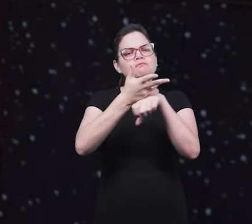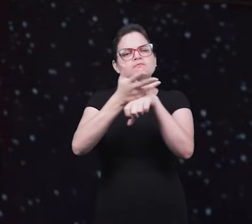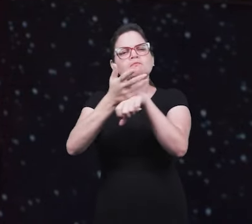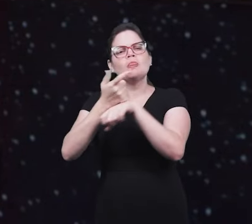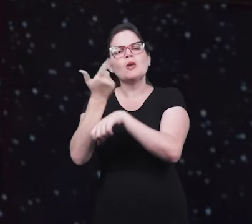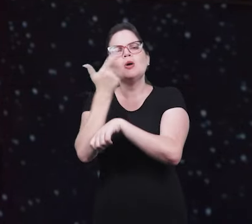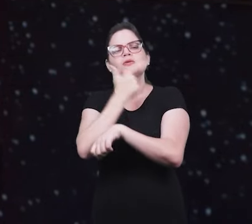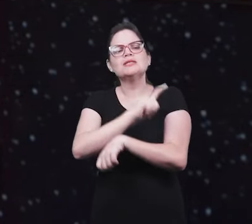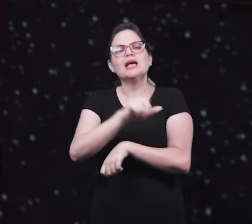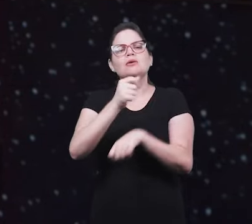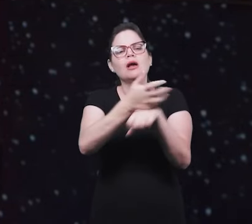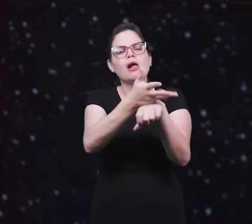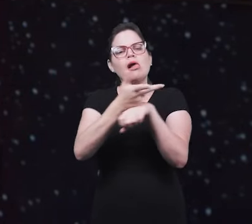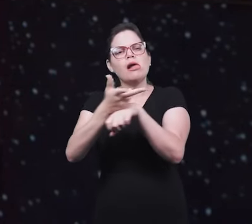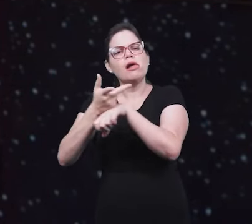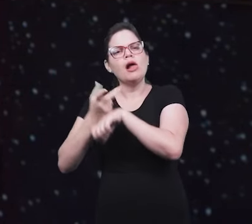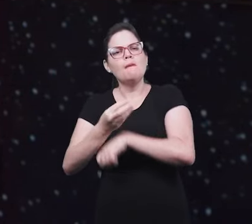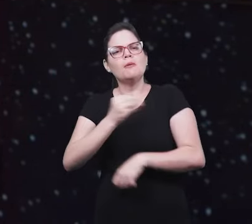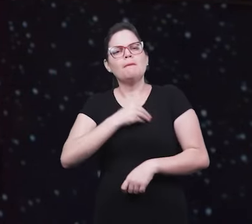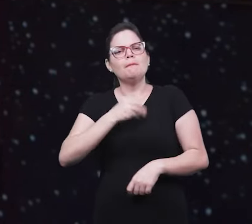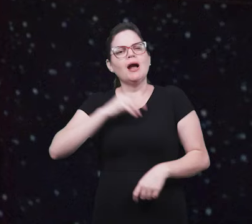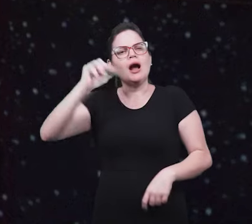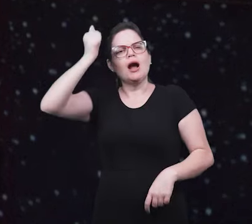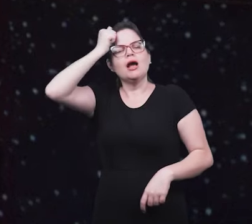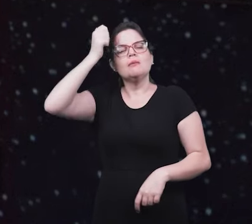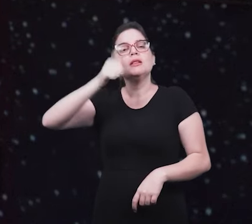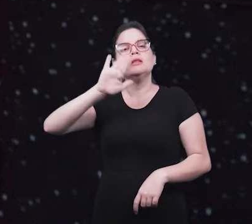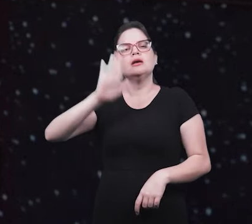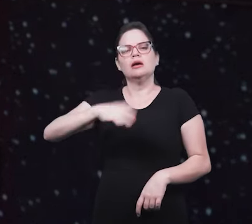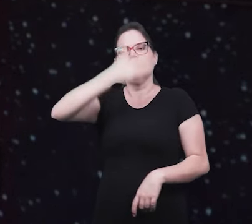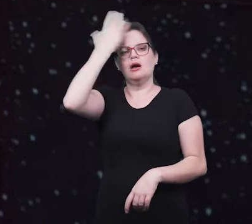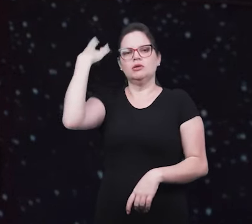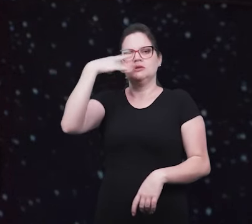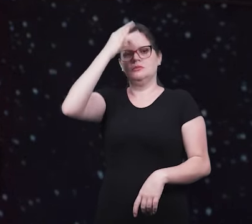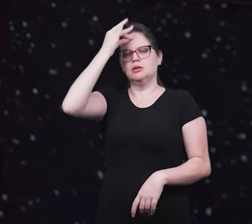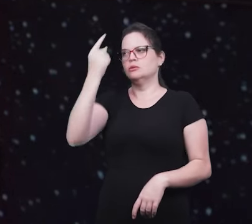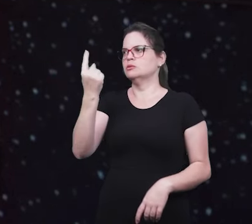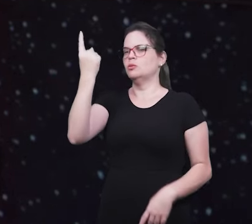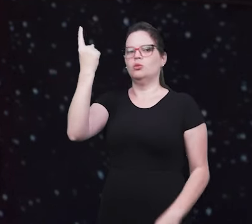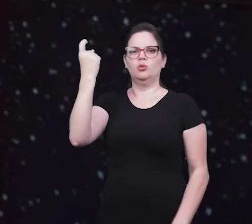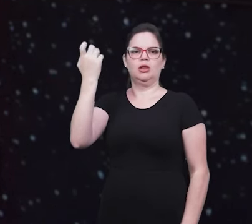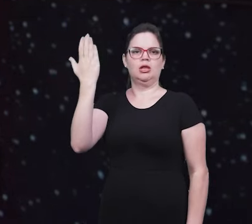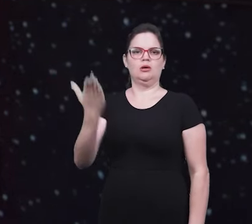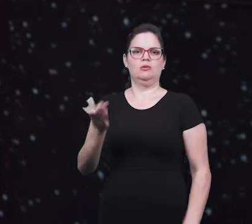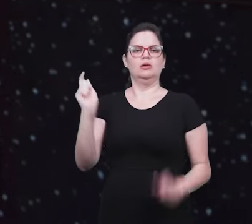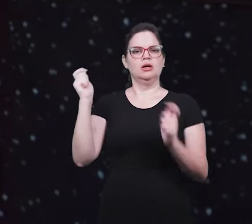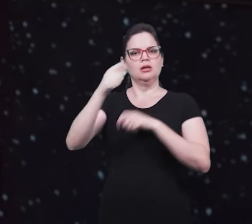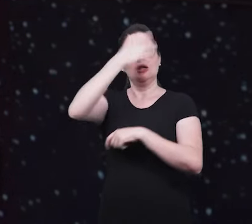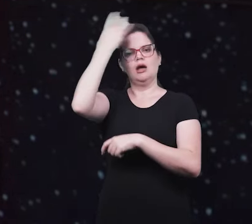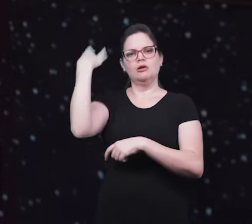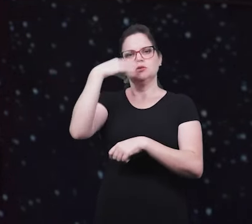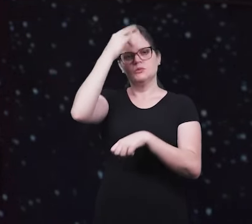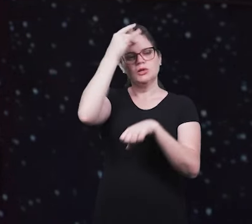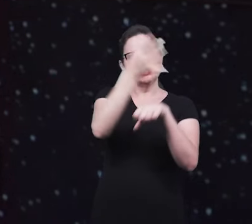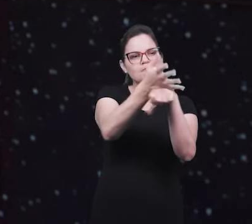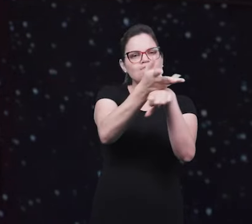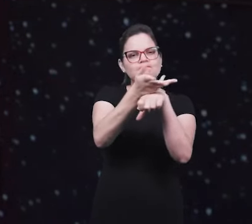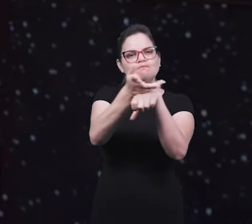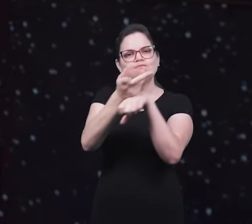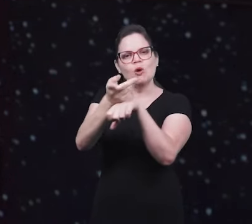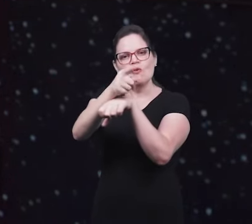o homem do pecado, da justiça e do juízo. Então, nós não podemos ter